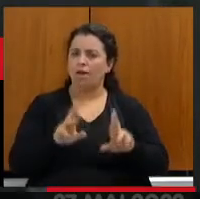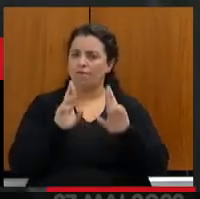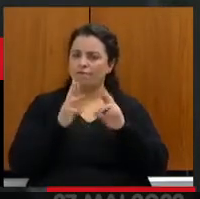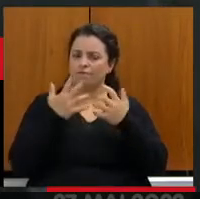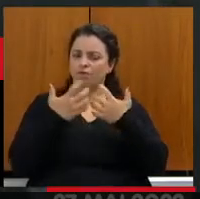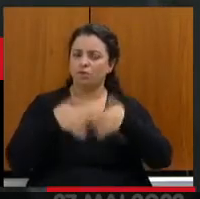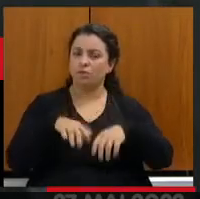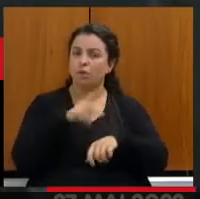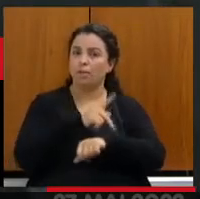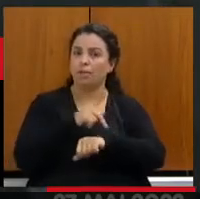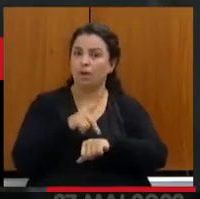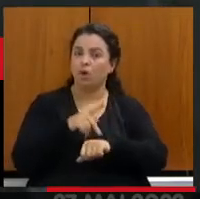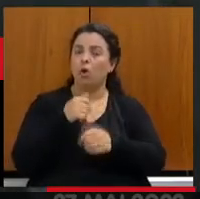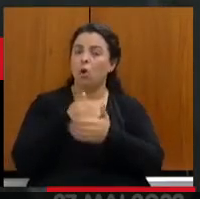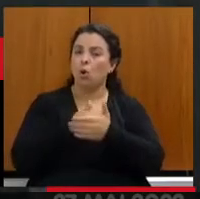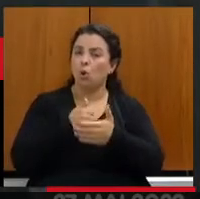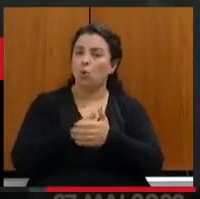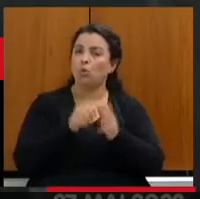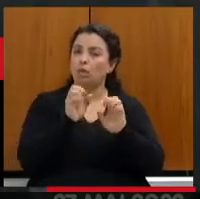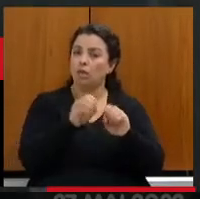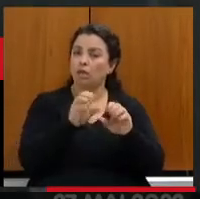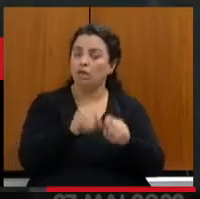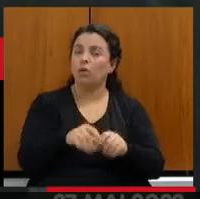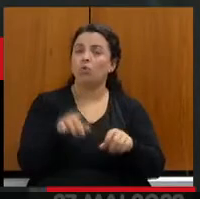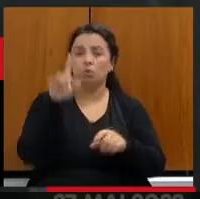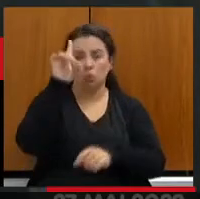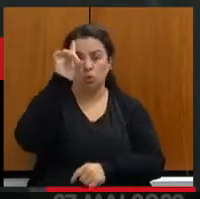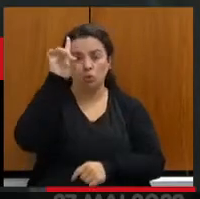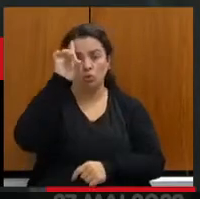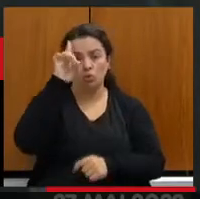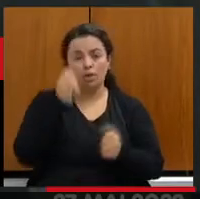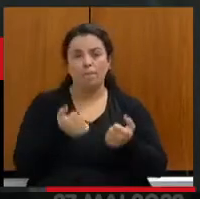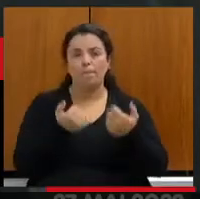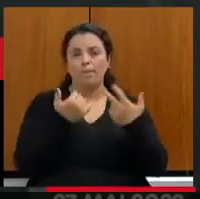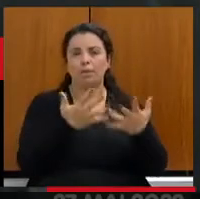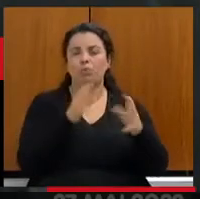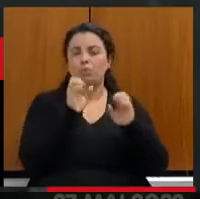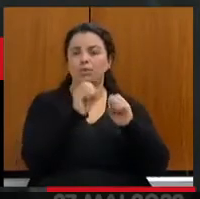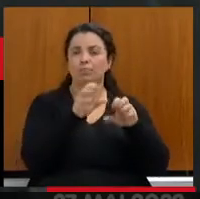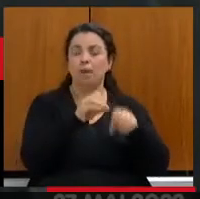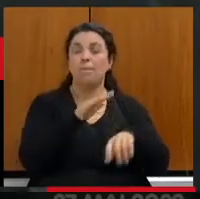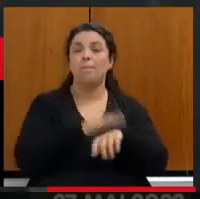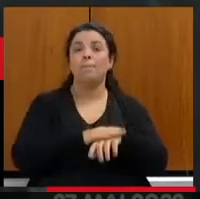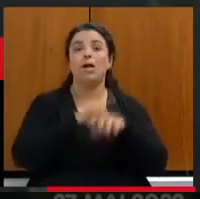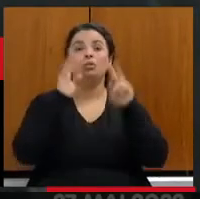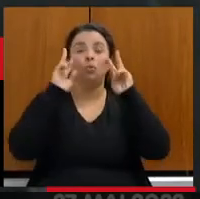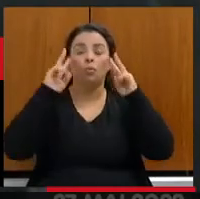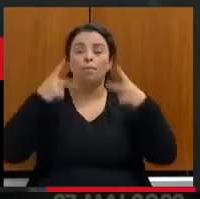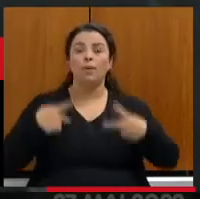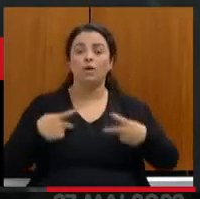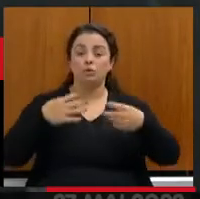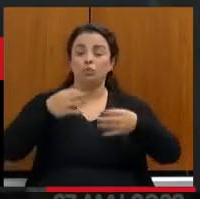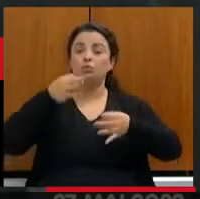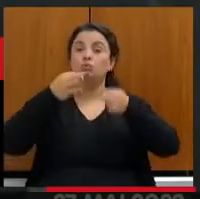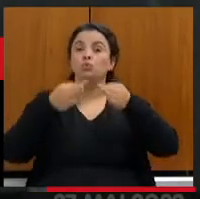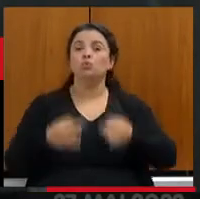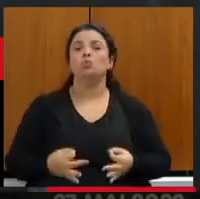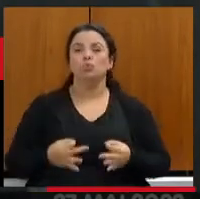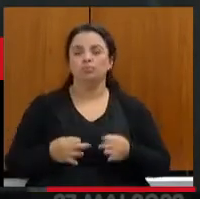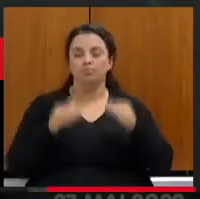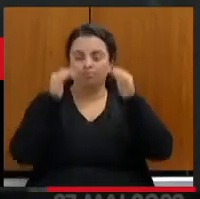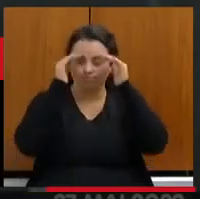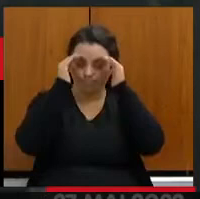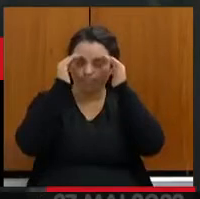luto todos os dias para deixar um legado mais humano mais justo mais respeitoso